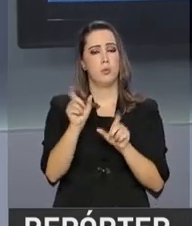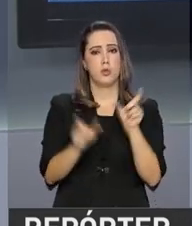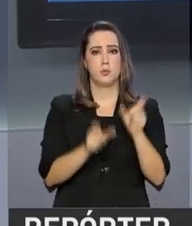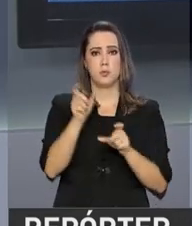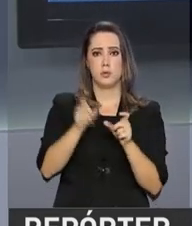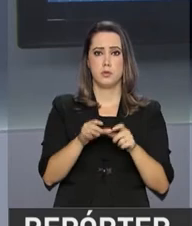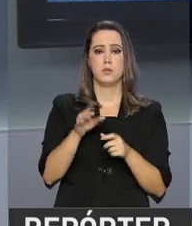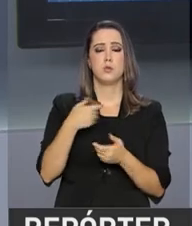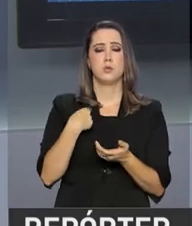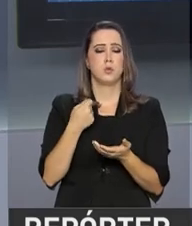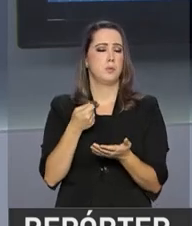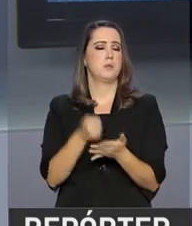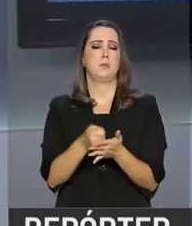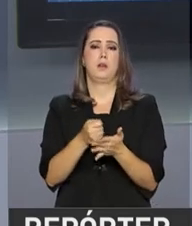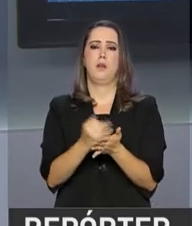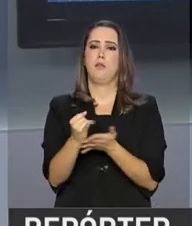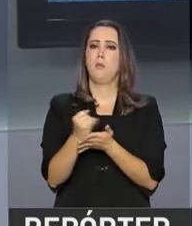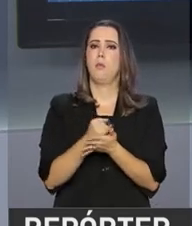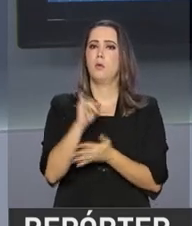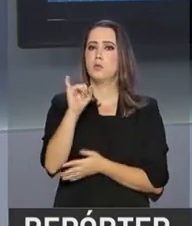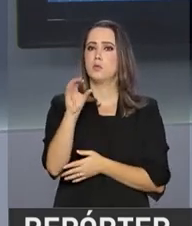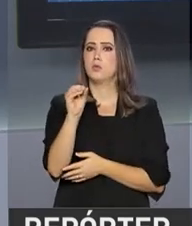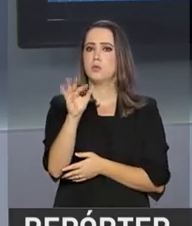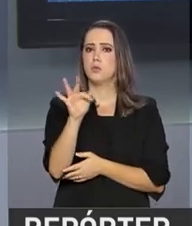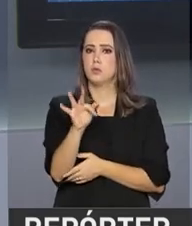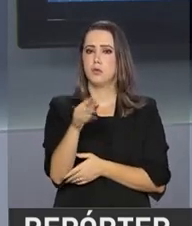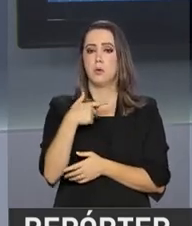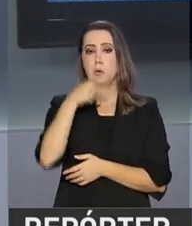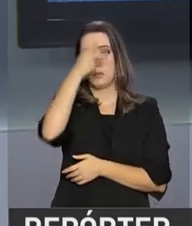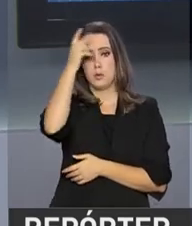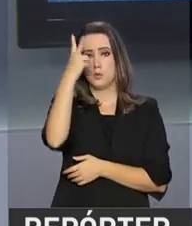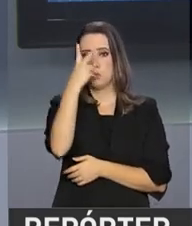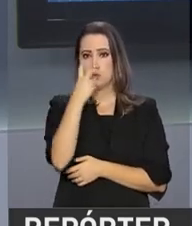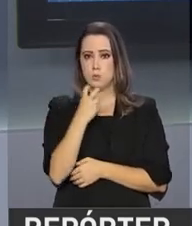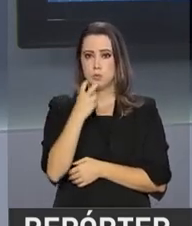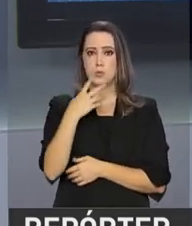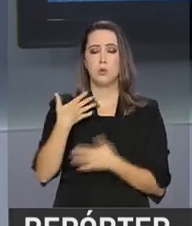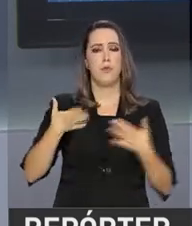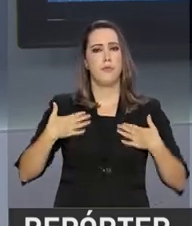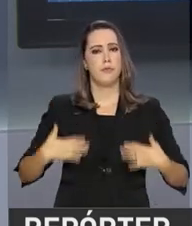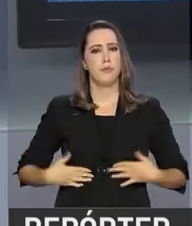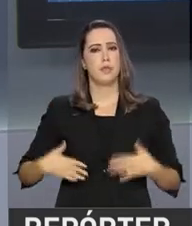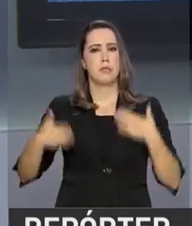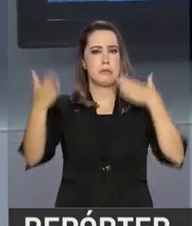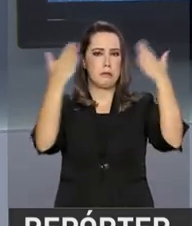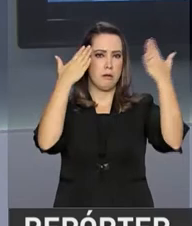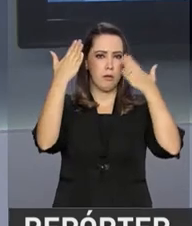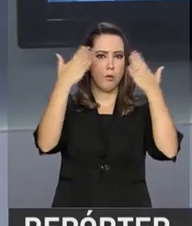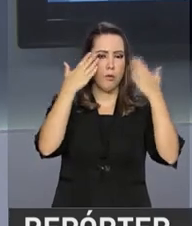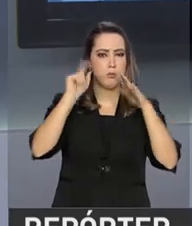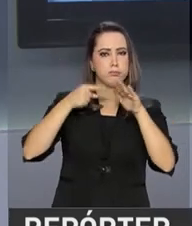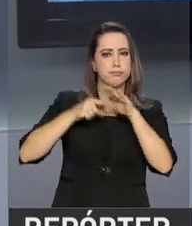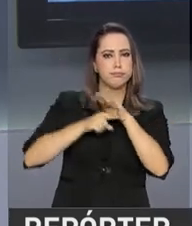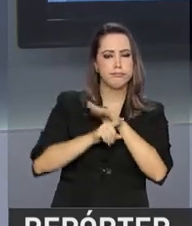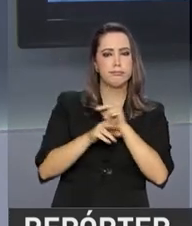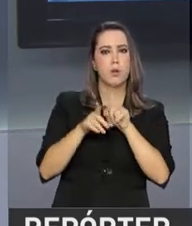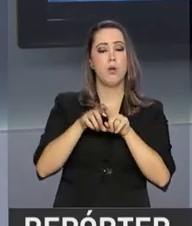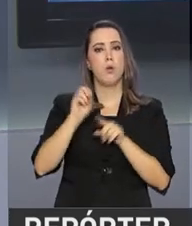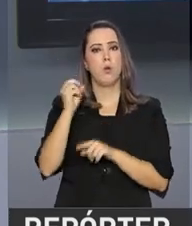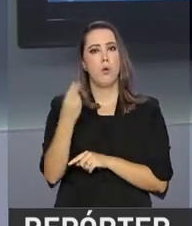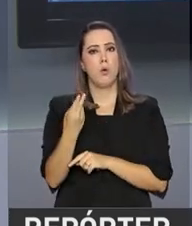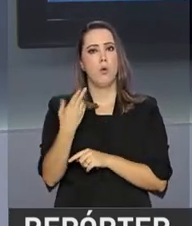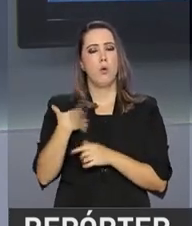de iof ipi pessoas com deficiência visual física mental severa ou profunda ou